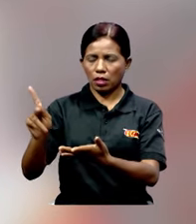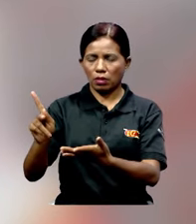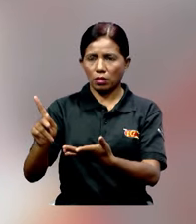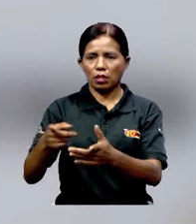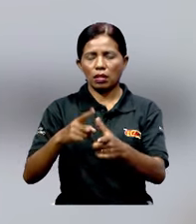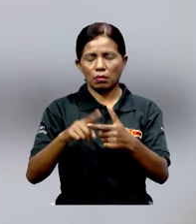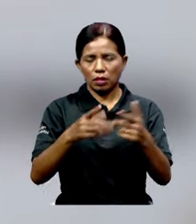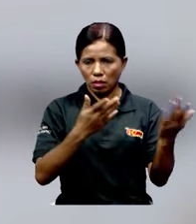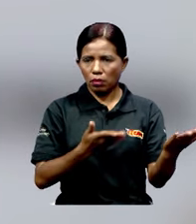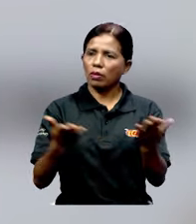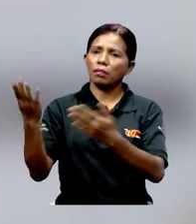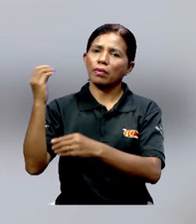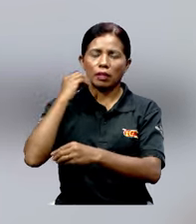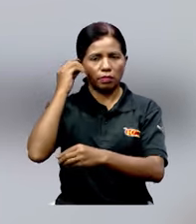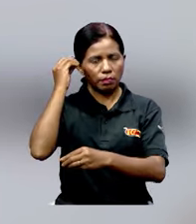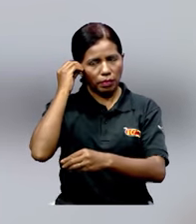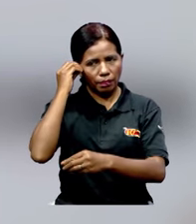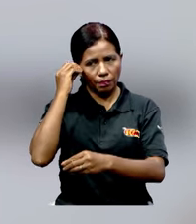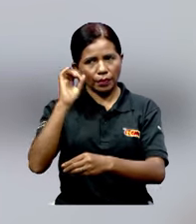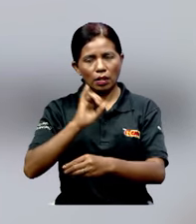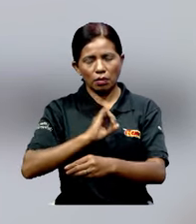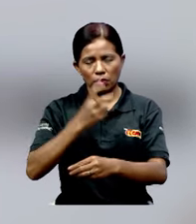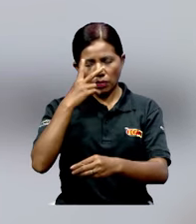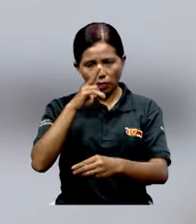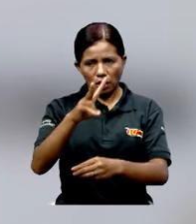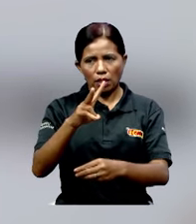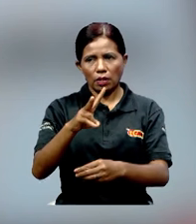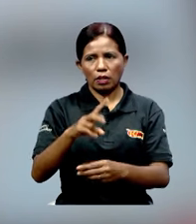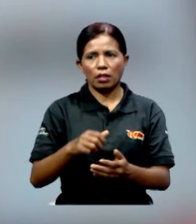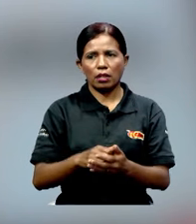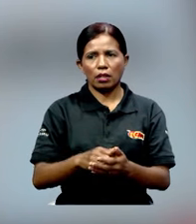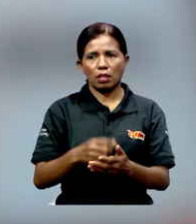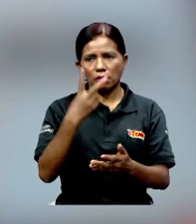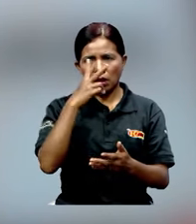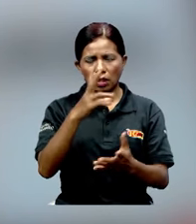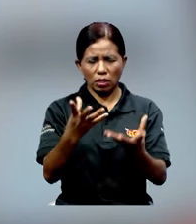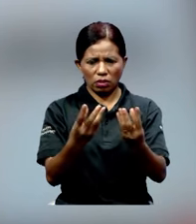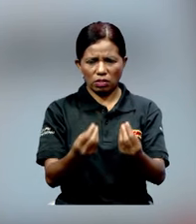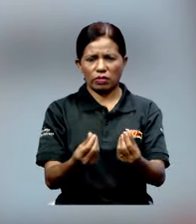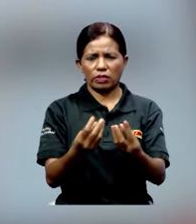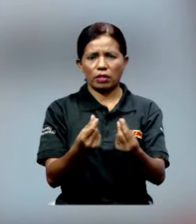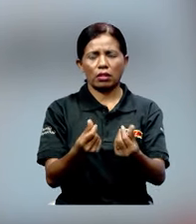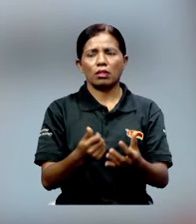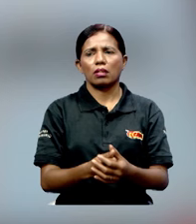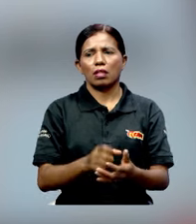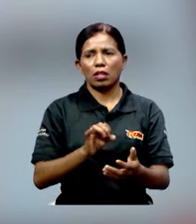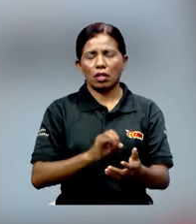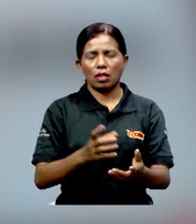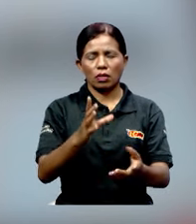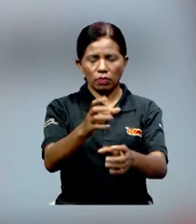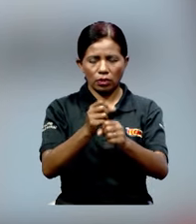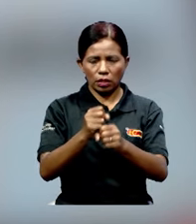halur mai uma. Então hau mas fute hari dodok atlos. Então hau fute keras ayam potong